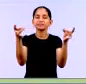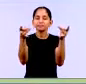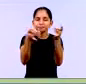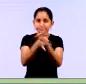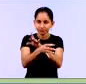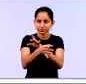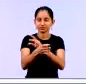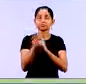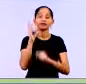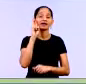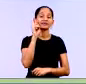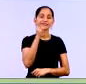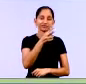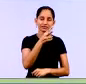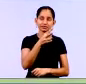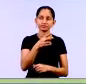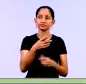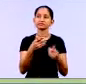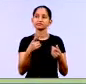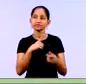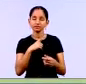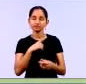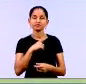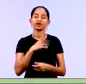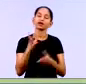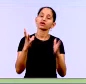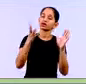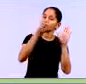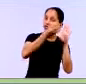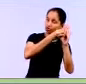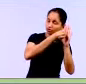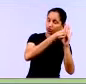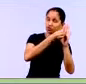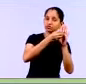3.021, tá? Então, eu vou ter aqui, ó,